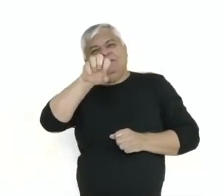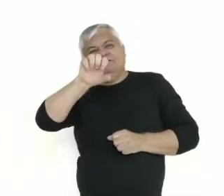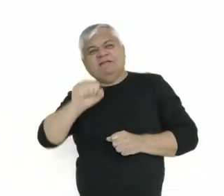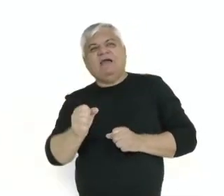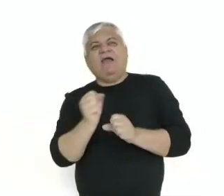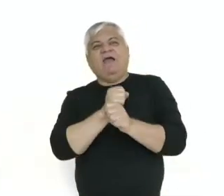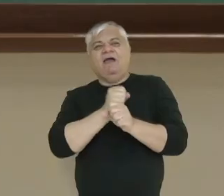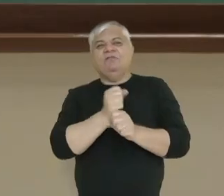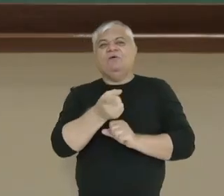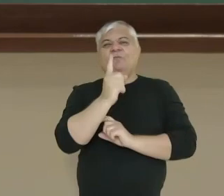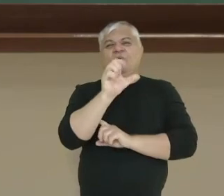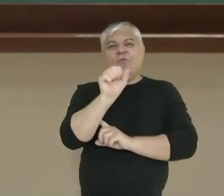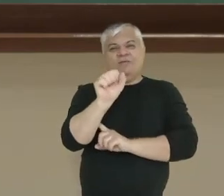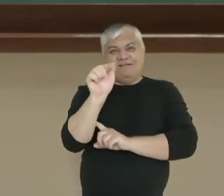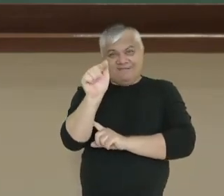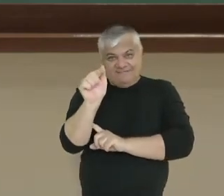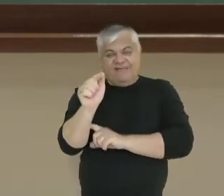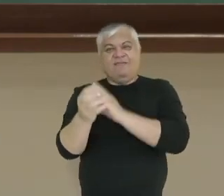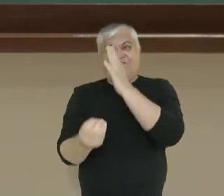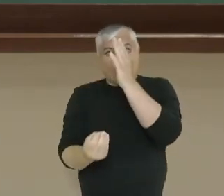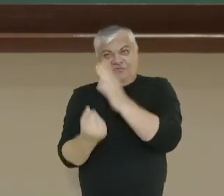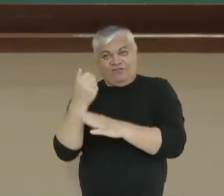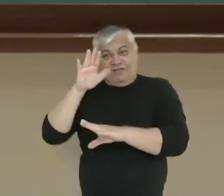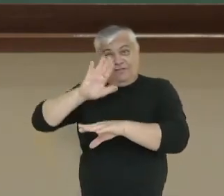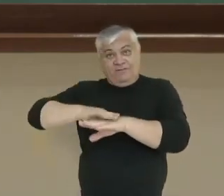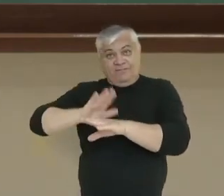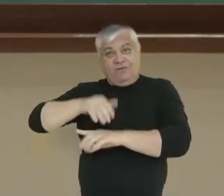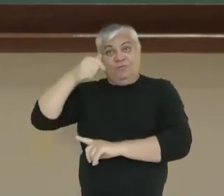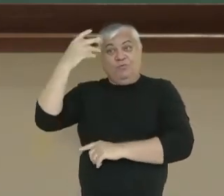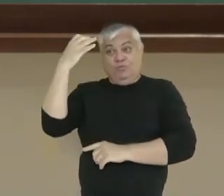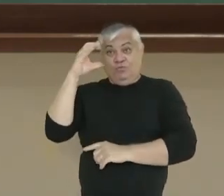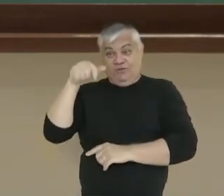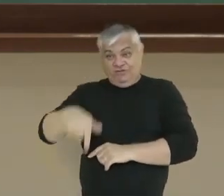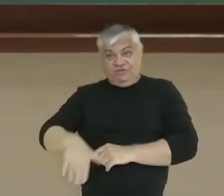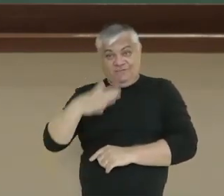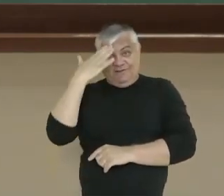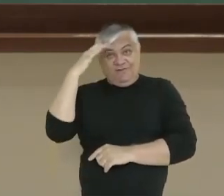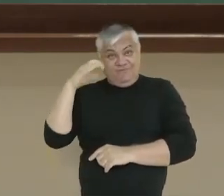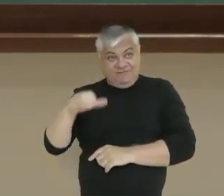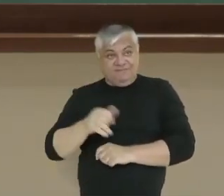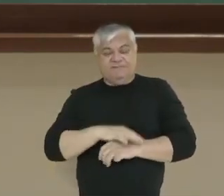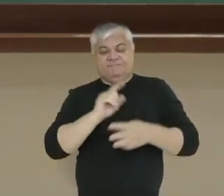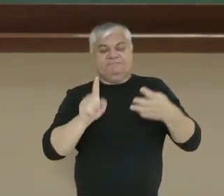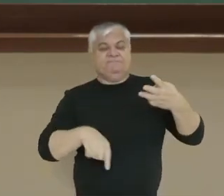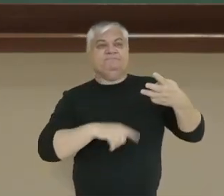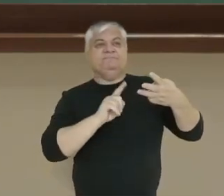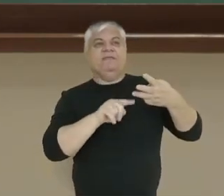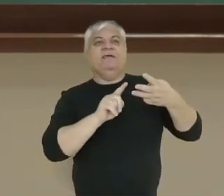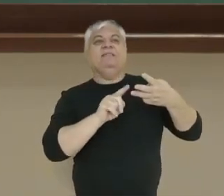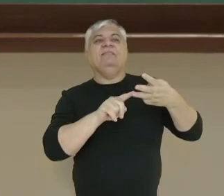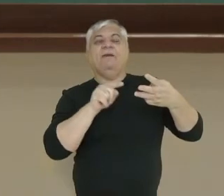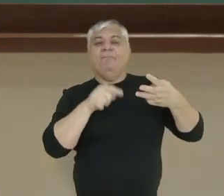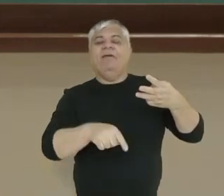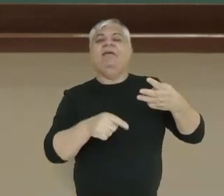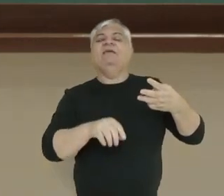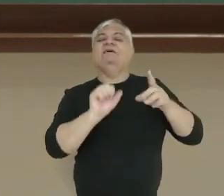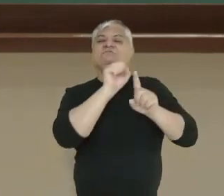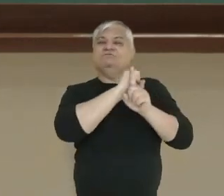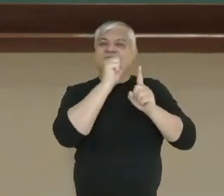1887, que essa foi fundada em Curitiba, e nós vamos ter também a Sociedade Libertadora do Paraná em